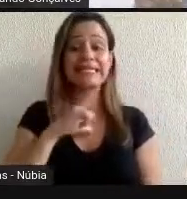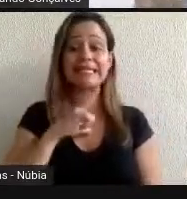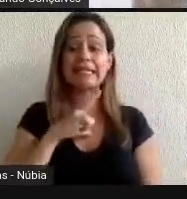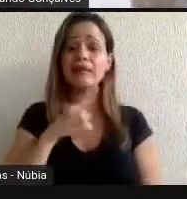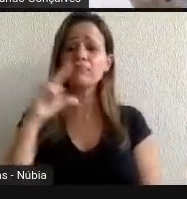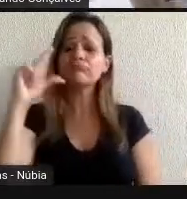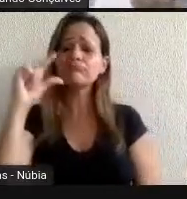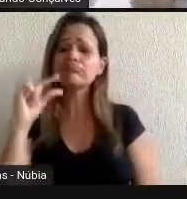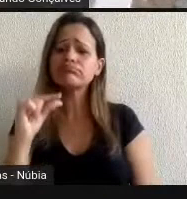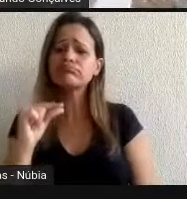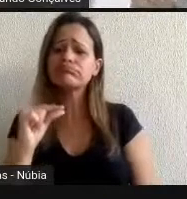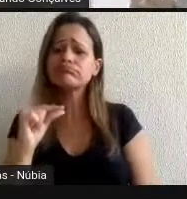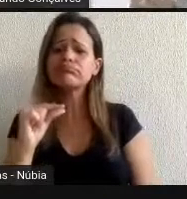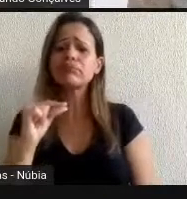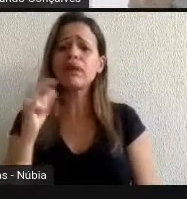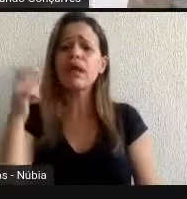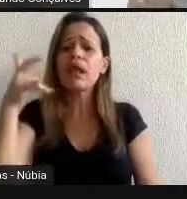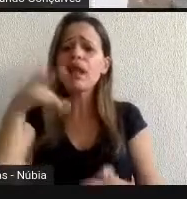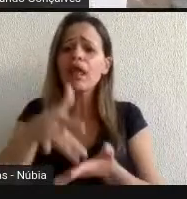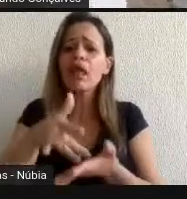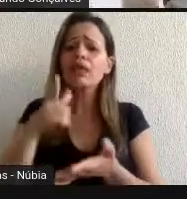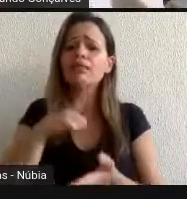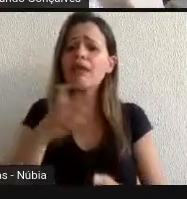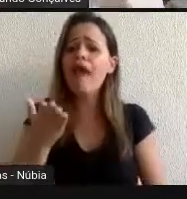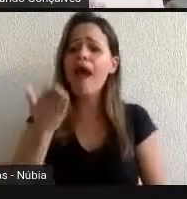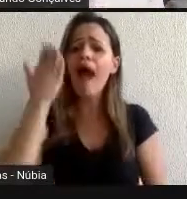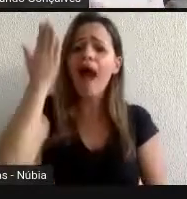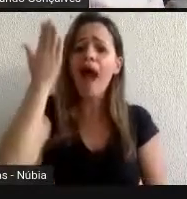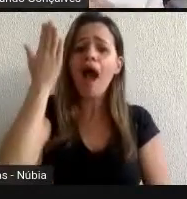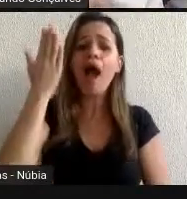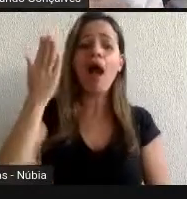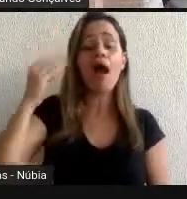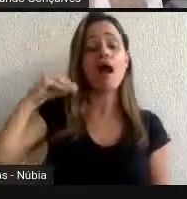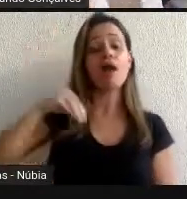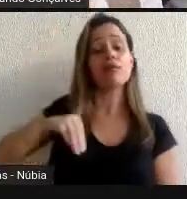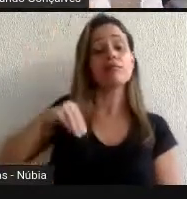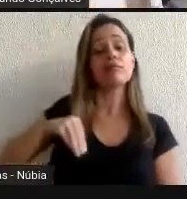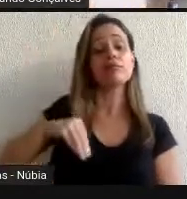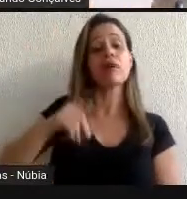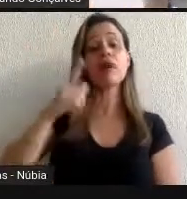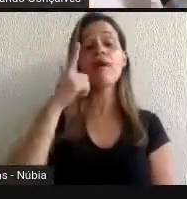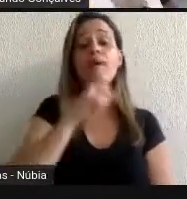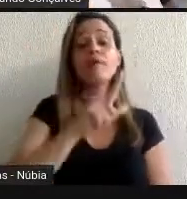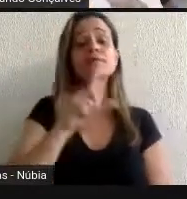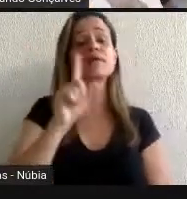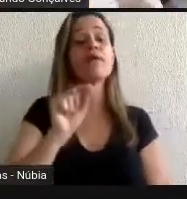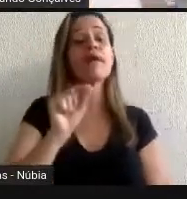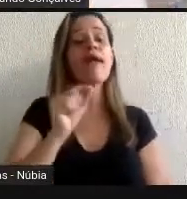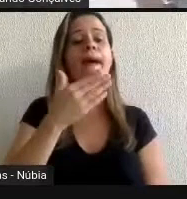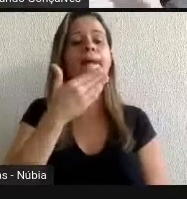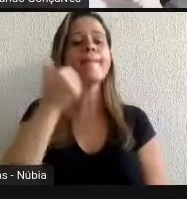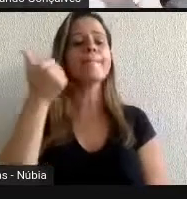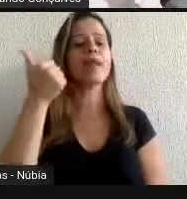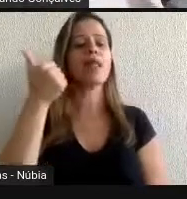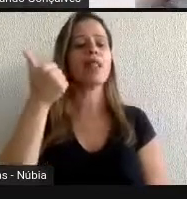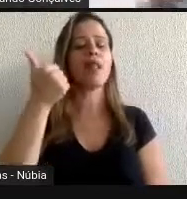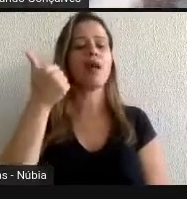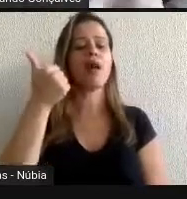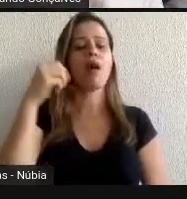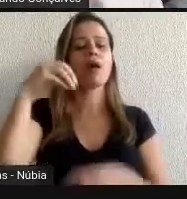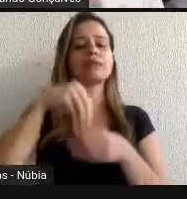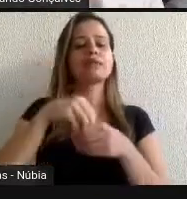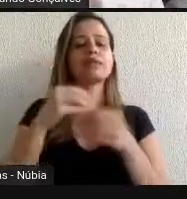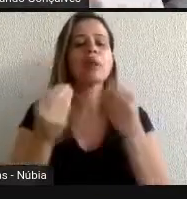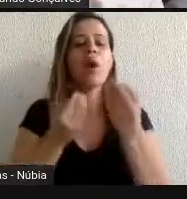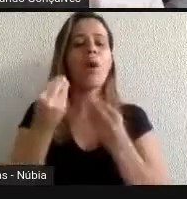ser baixo, e minha liquidez tem que ser alta, a rentabilidade que eu vou conseguir é a melhor que eu achar dentro daqueles ativos com